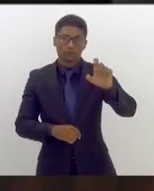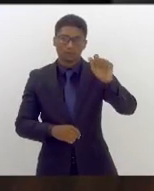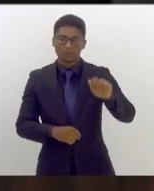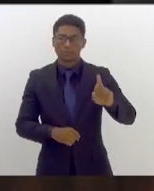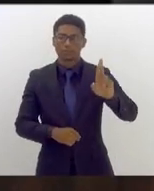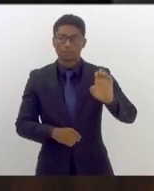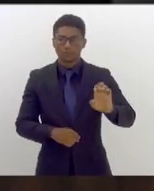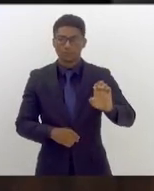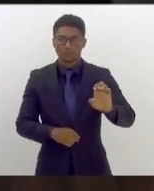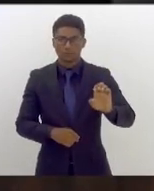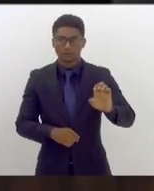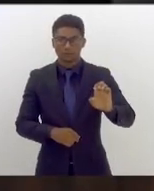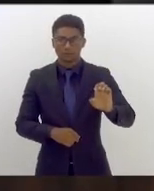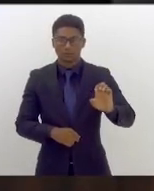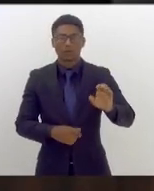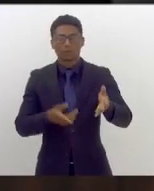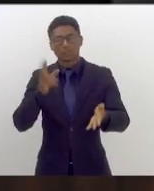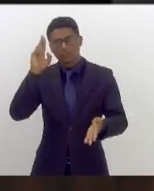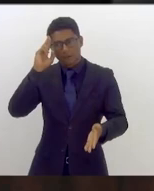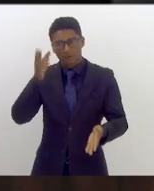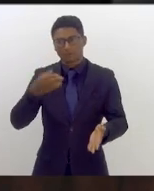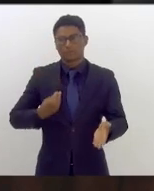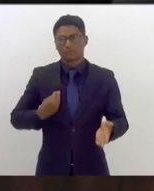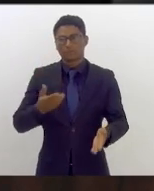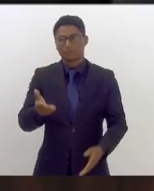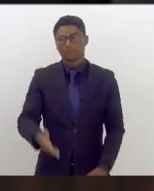está na área Deputado José